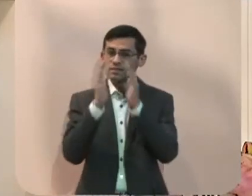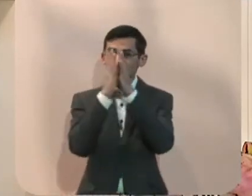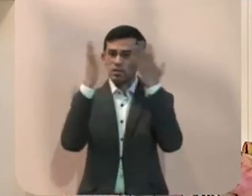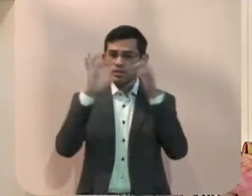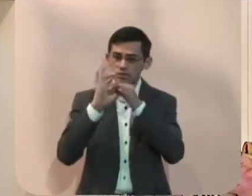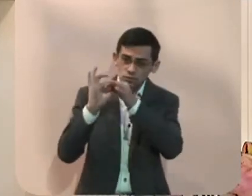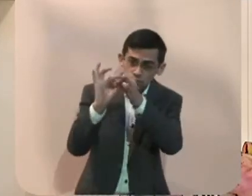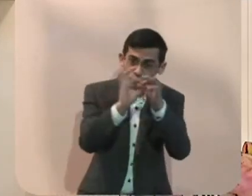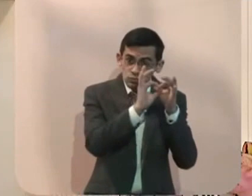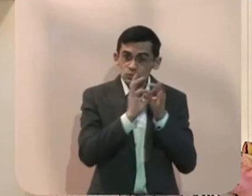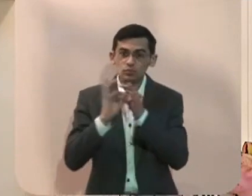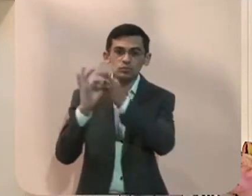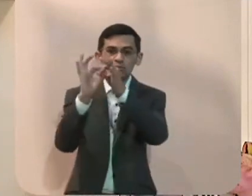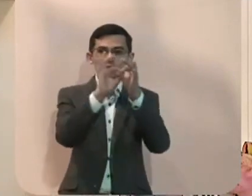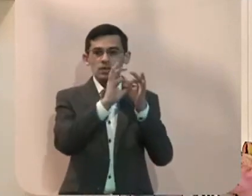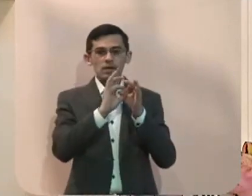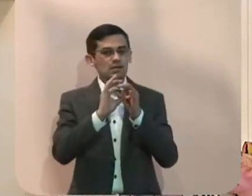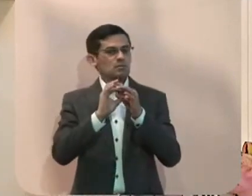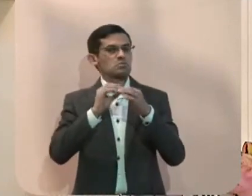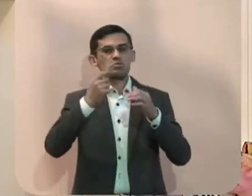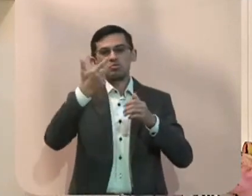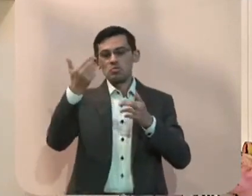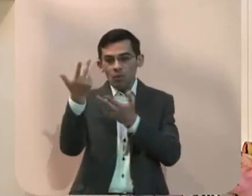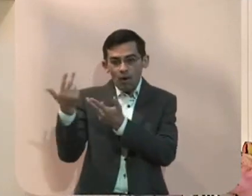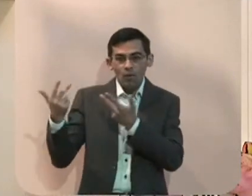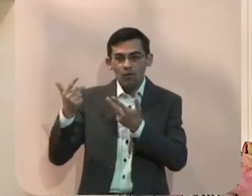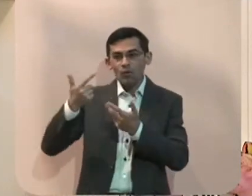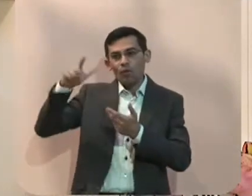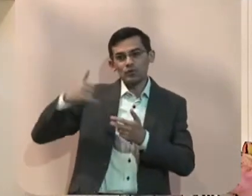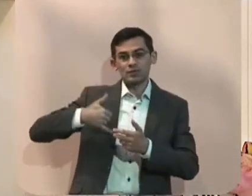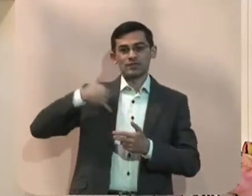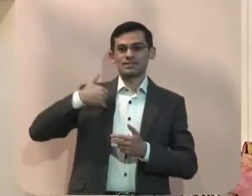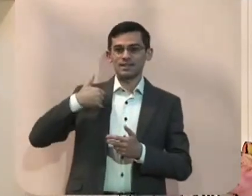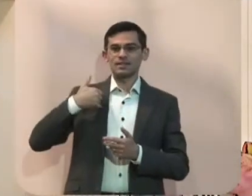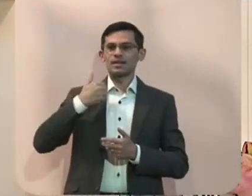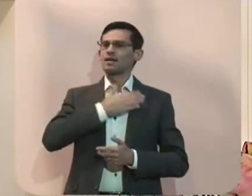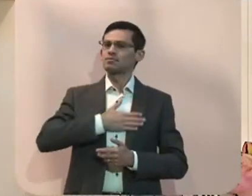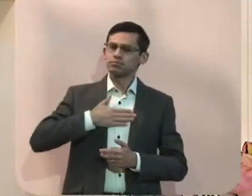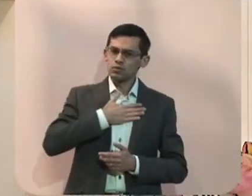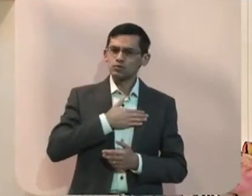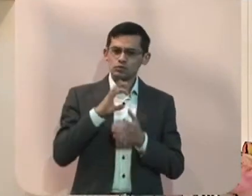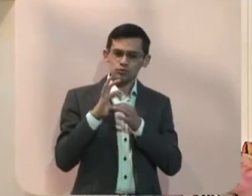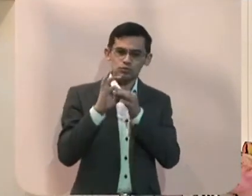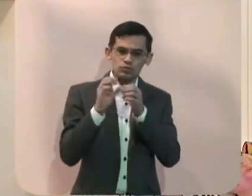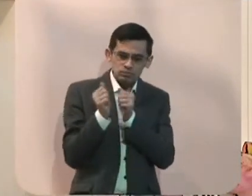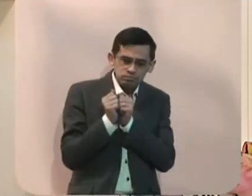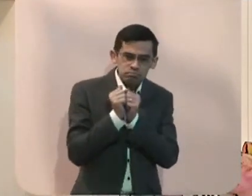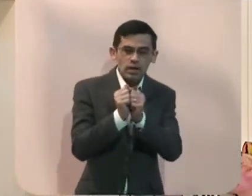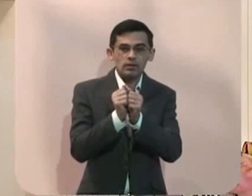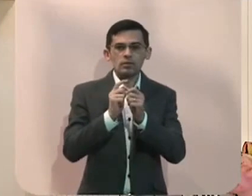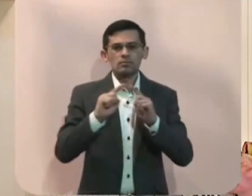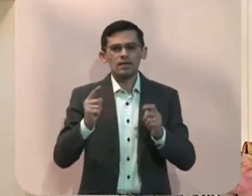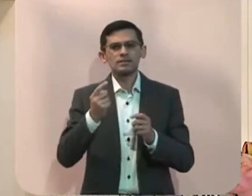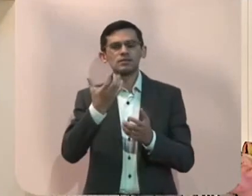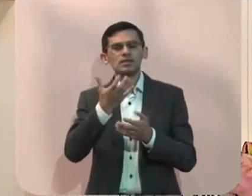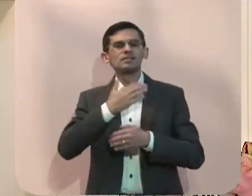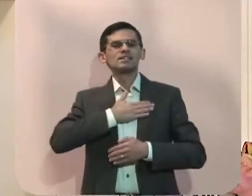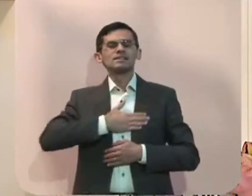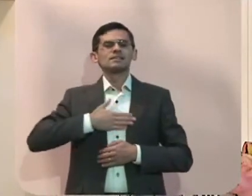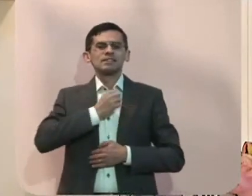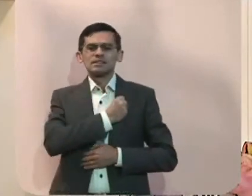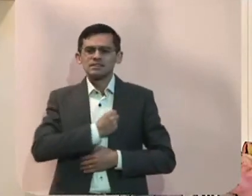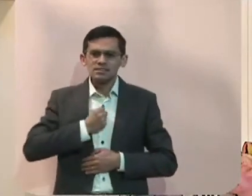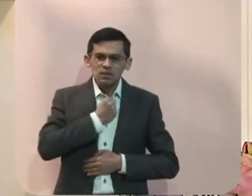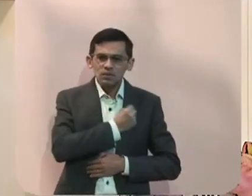juntos, né? Porque aniversário é gostoso estar junto, fala a verdade, né? A gente gosta de estar junto. E eu fiquei com tanta